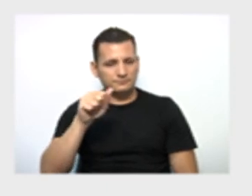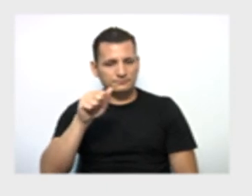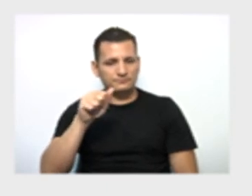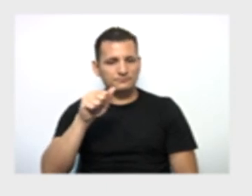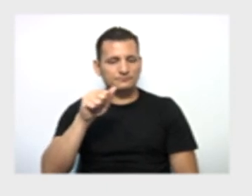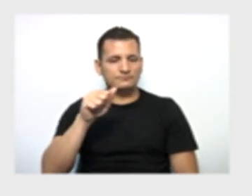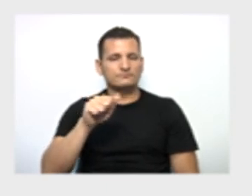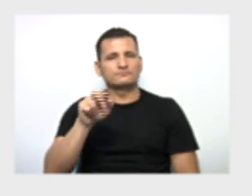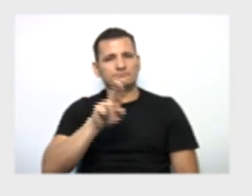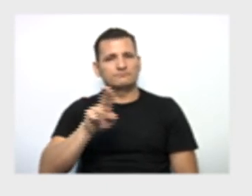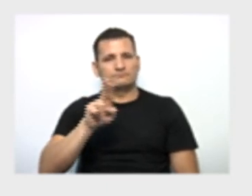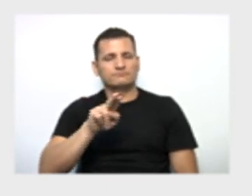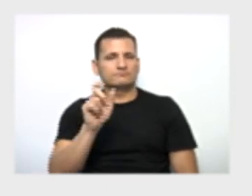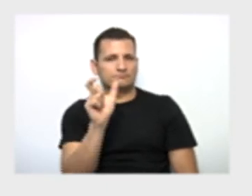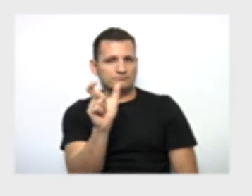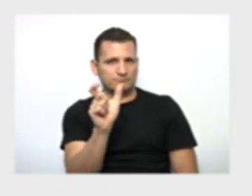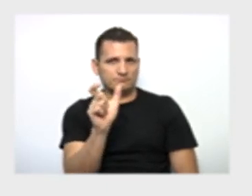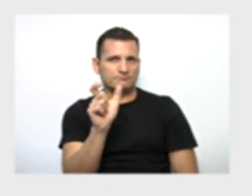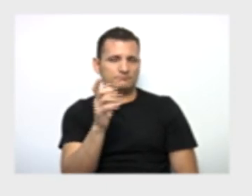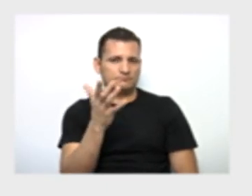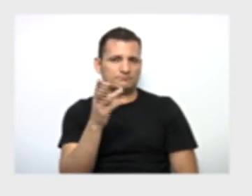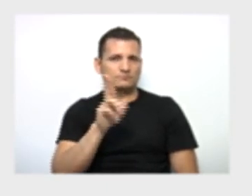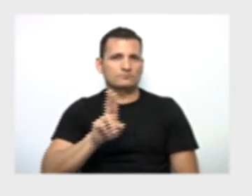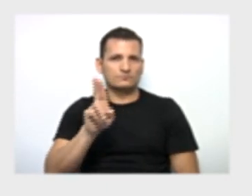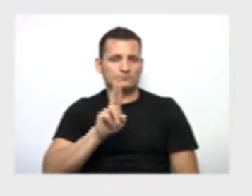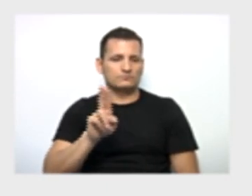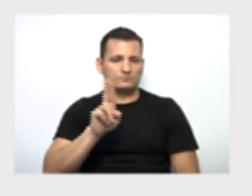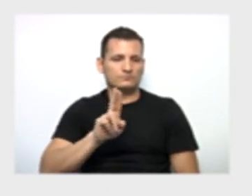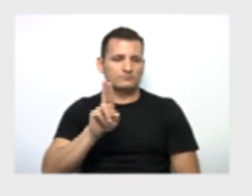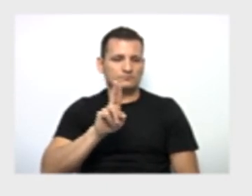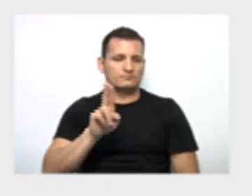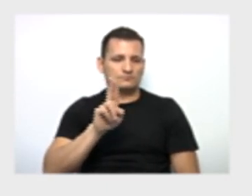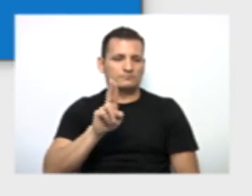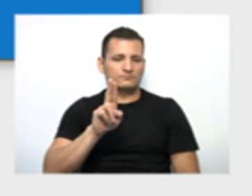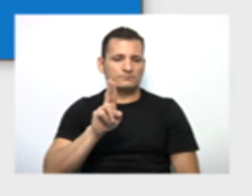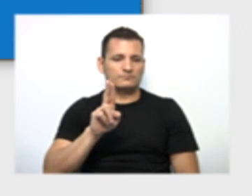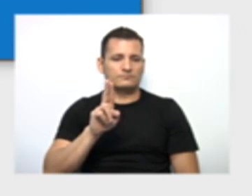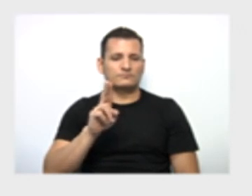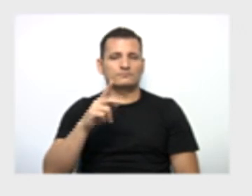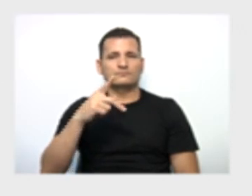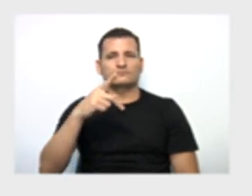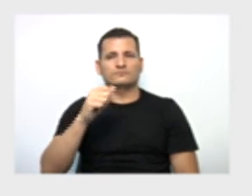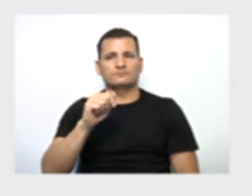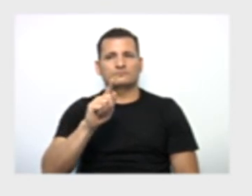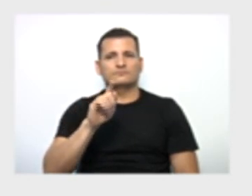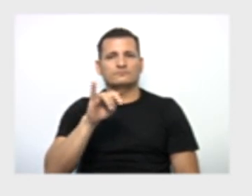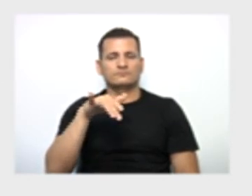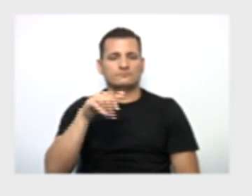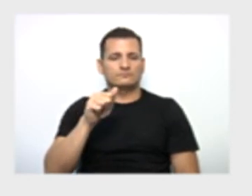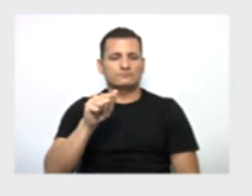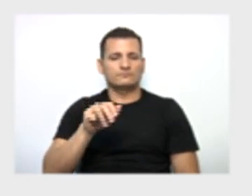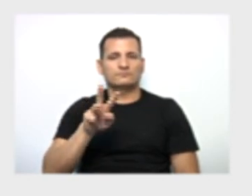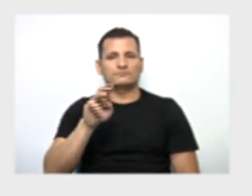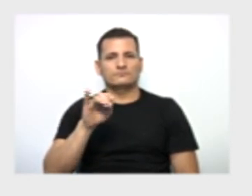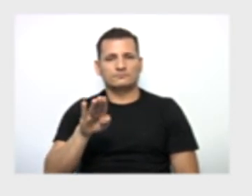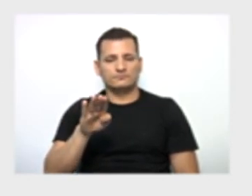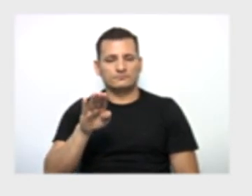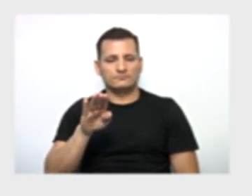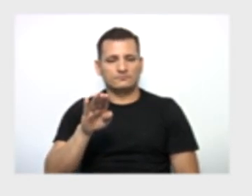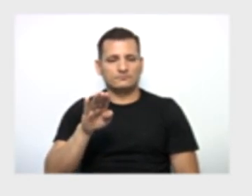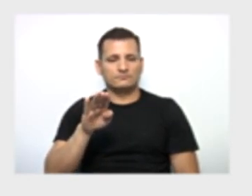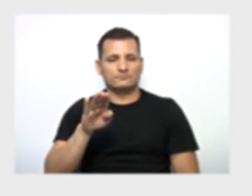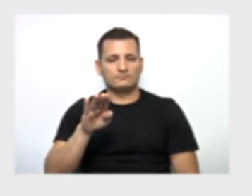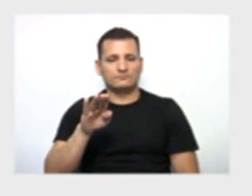usar as palavras-chave que a gente usou até agora, que é página web.